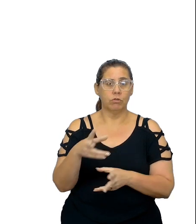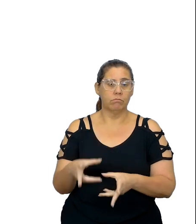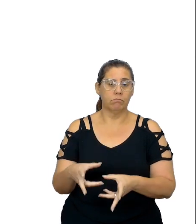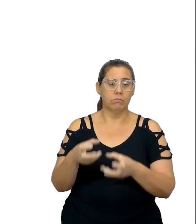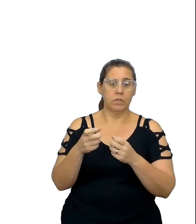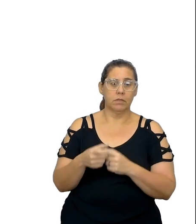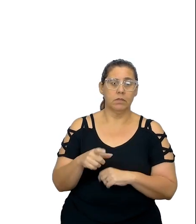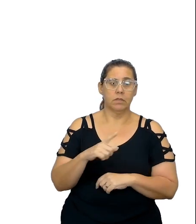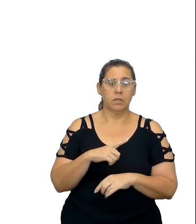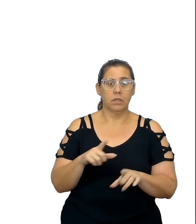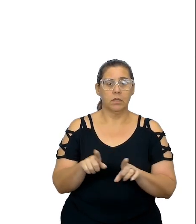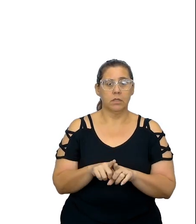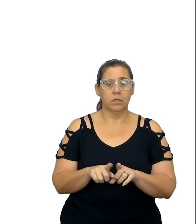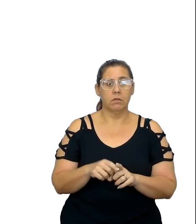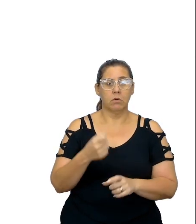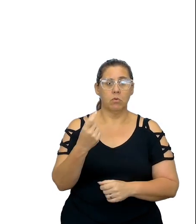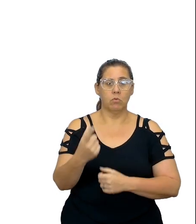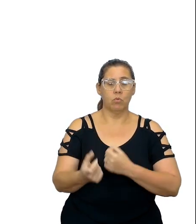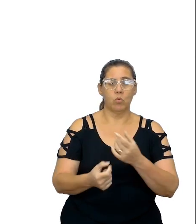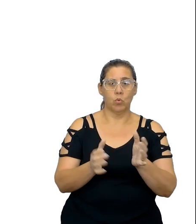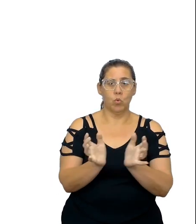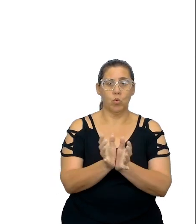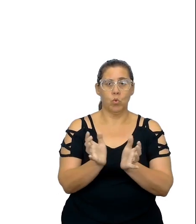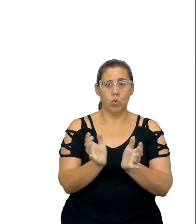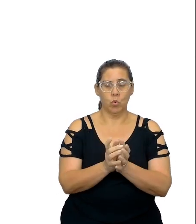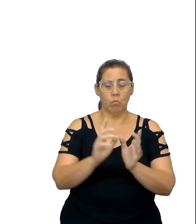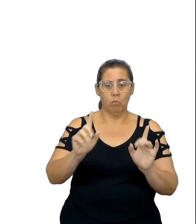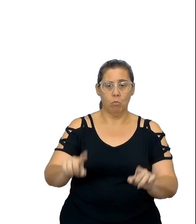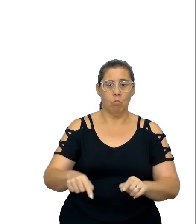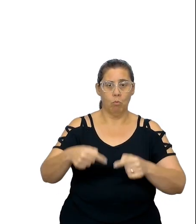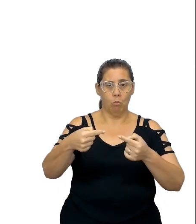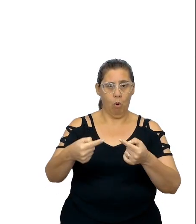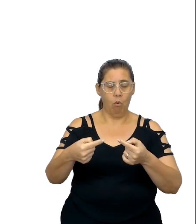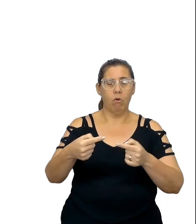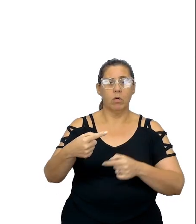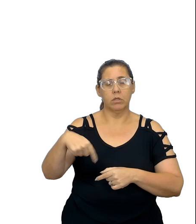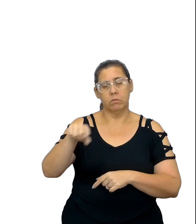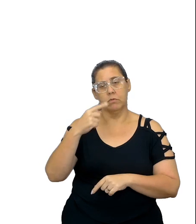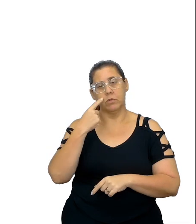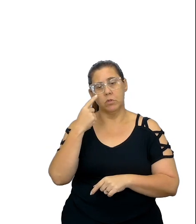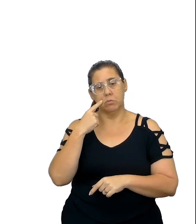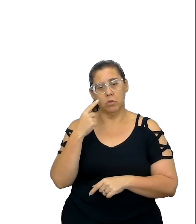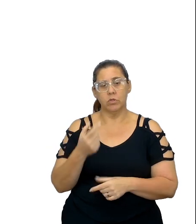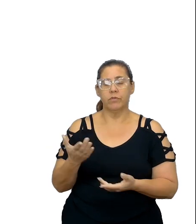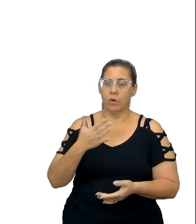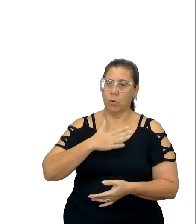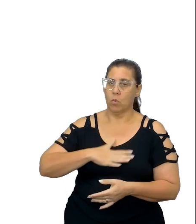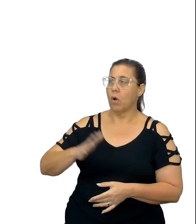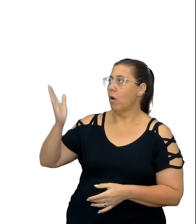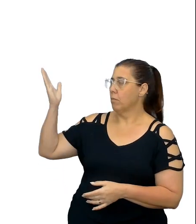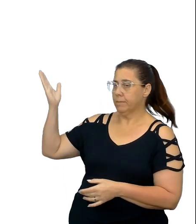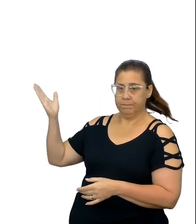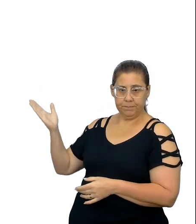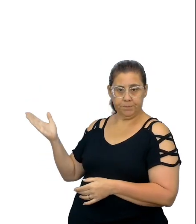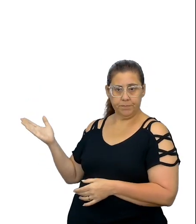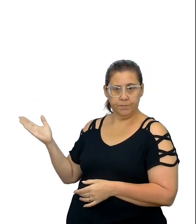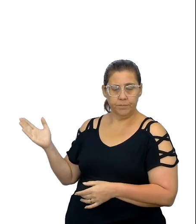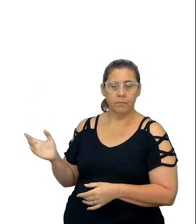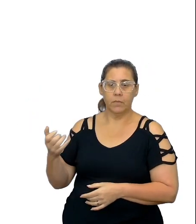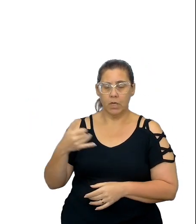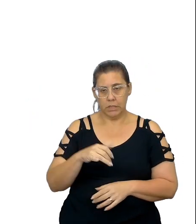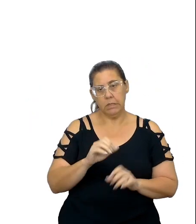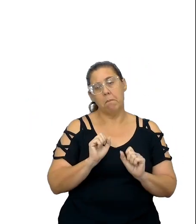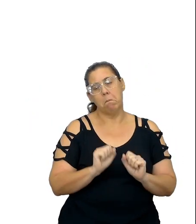Existem, então, ali um conjunto de desafios, né, que depois vocês podem ler aqui com calma lá no material, e que se